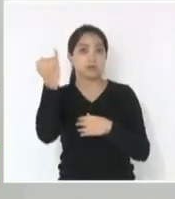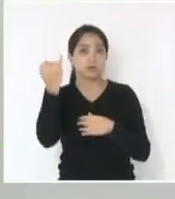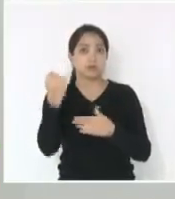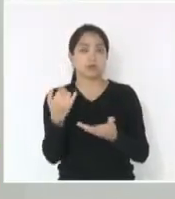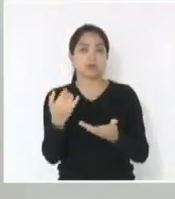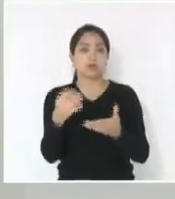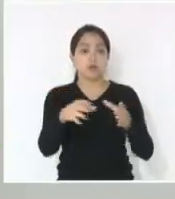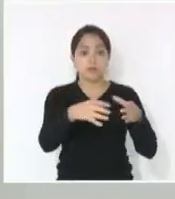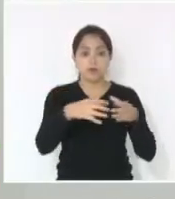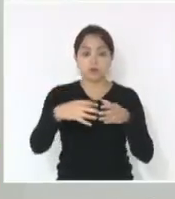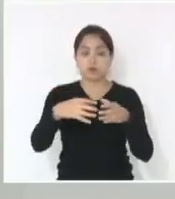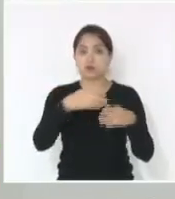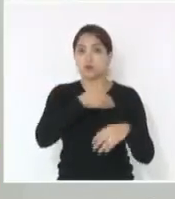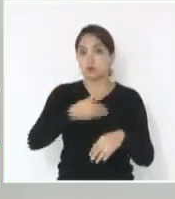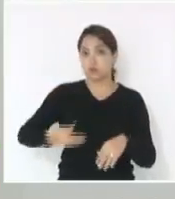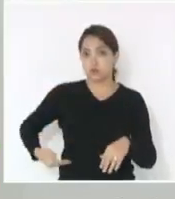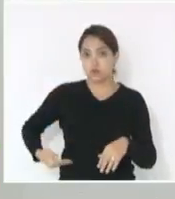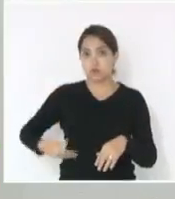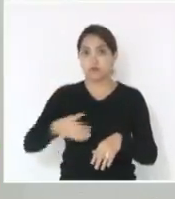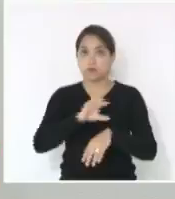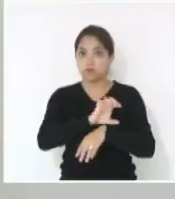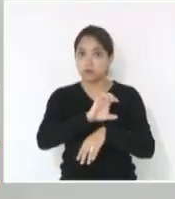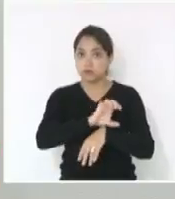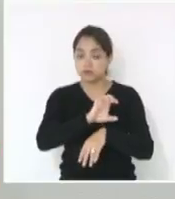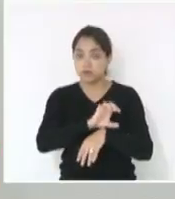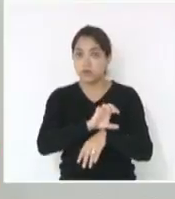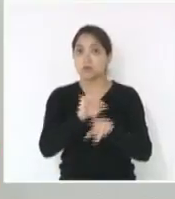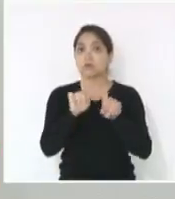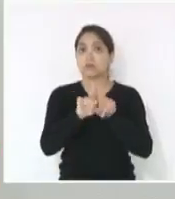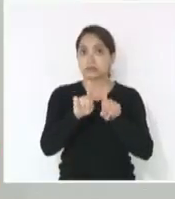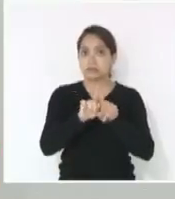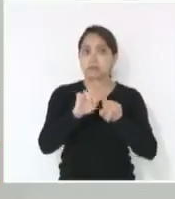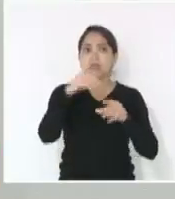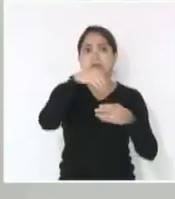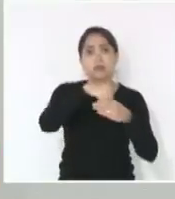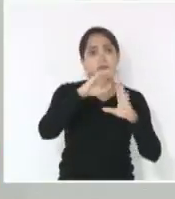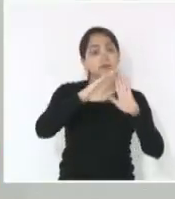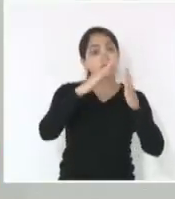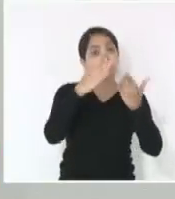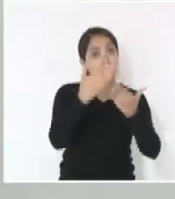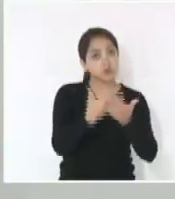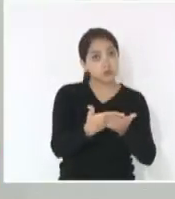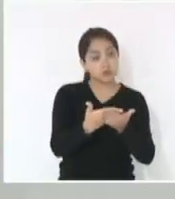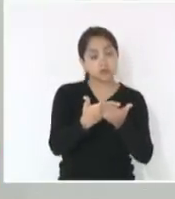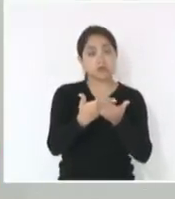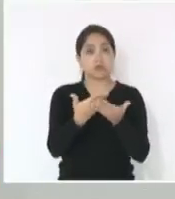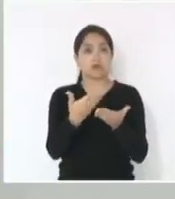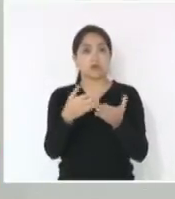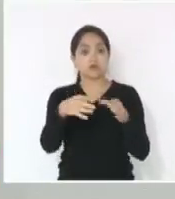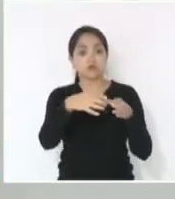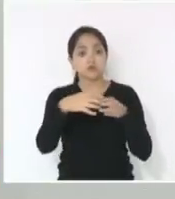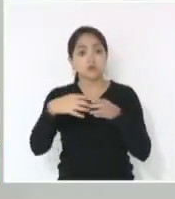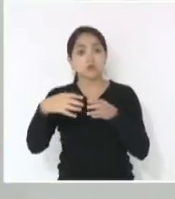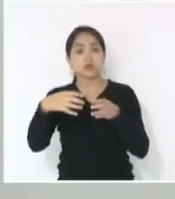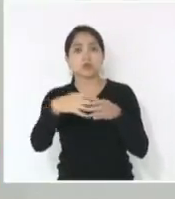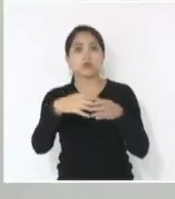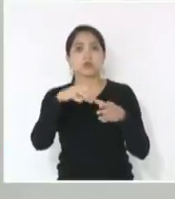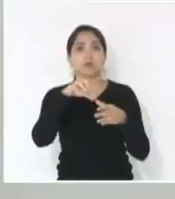órgãos do governo do estado, mas também escolas, ONGs,